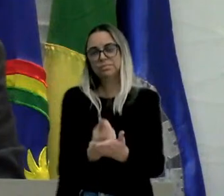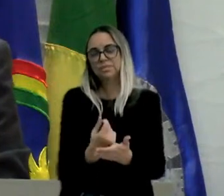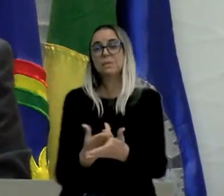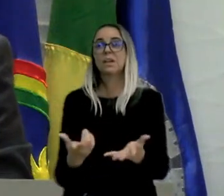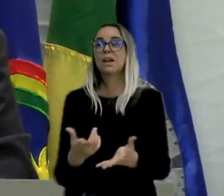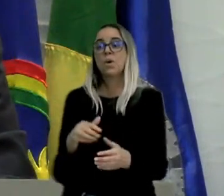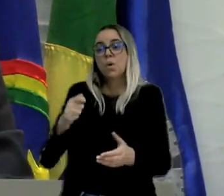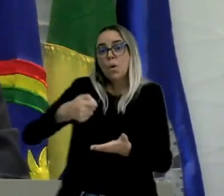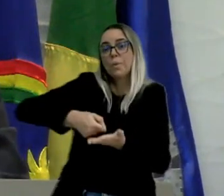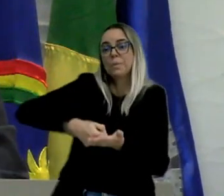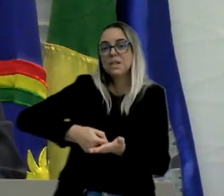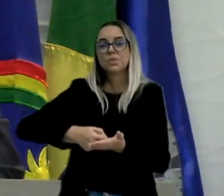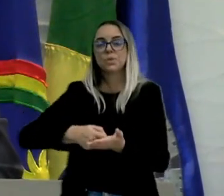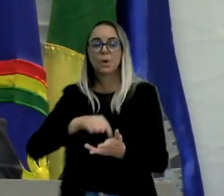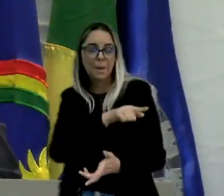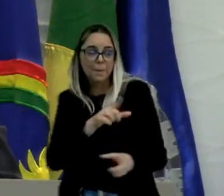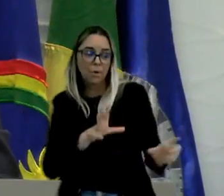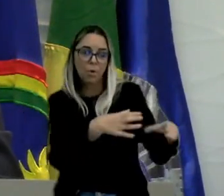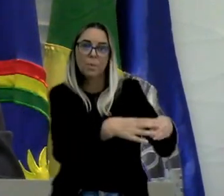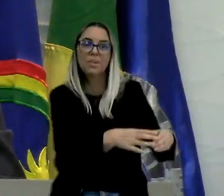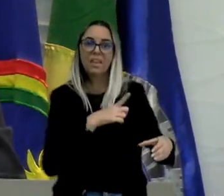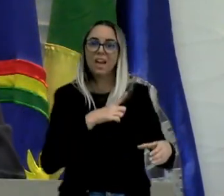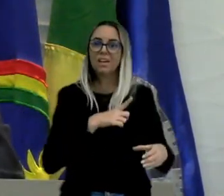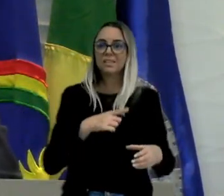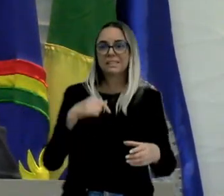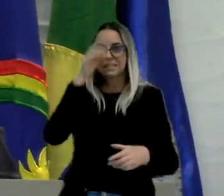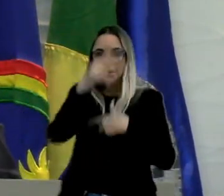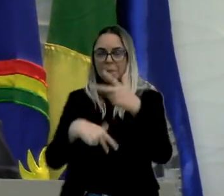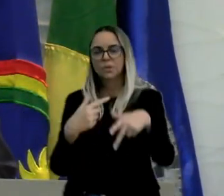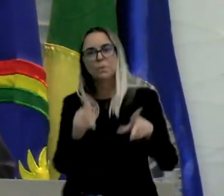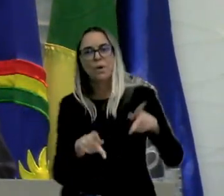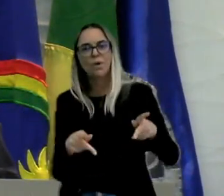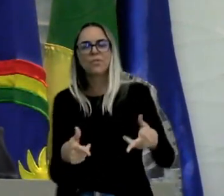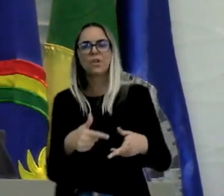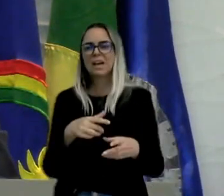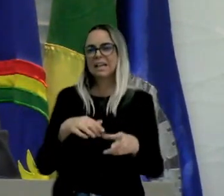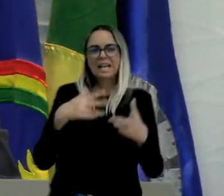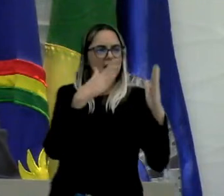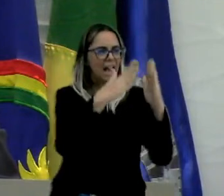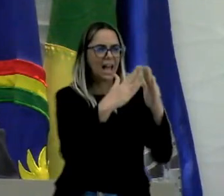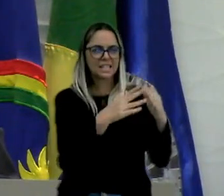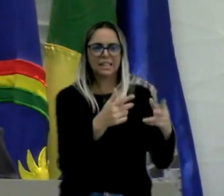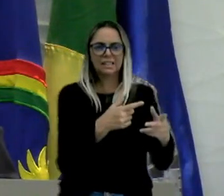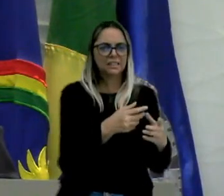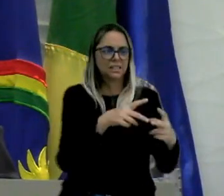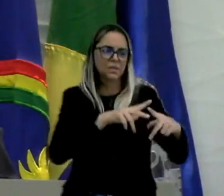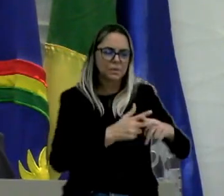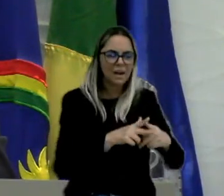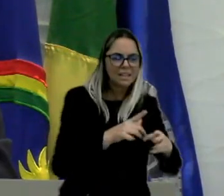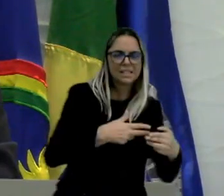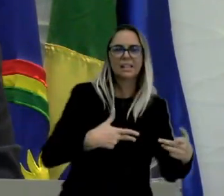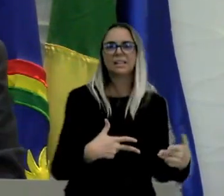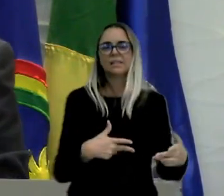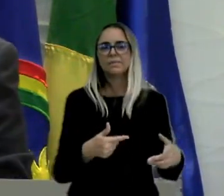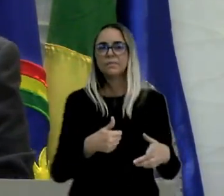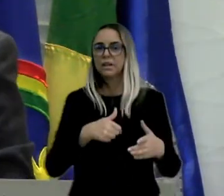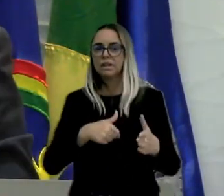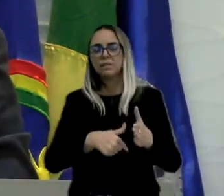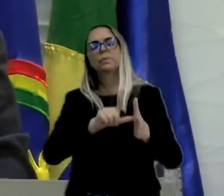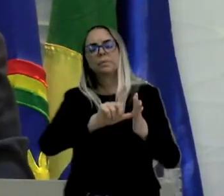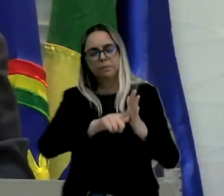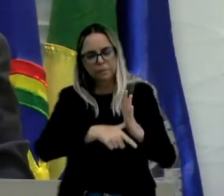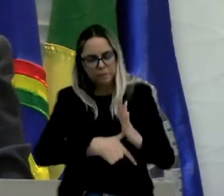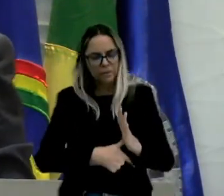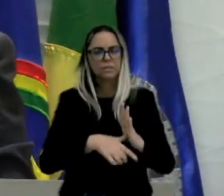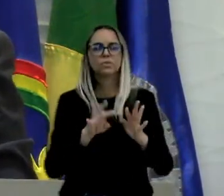pessoal tem com somente com os agricultores com os proprietários com casa de peças tudo atrasado Você vai em Belo